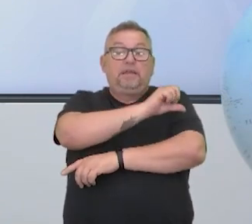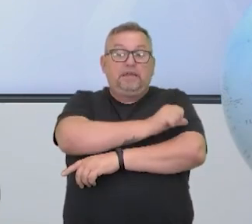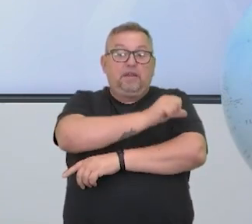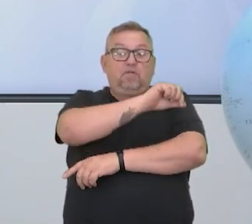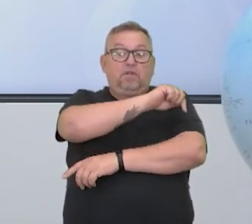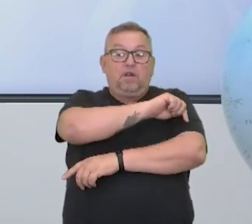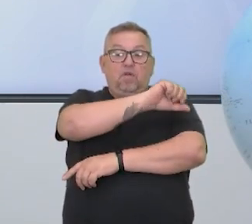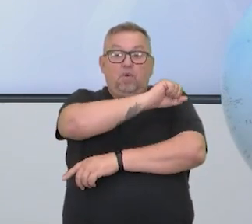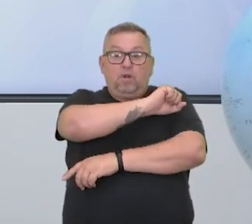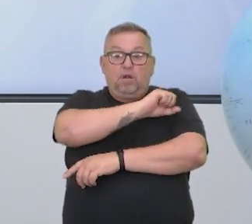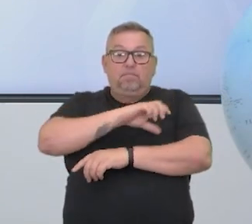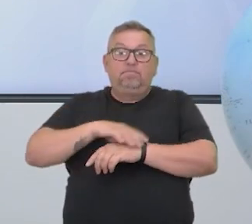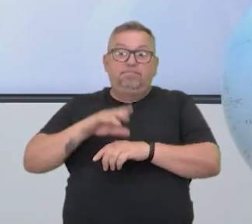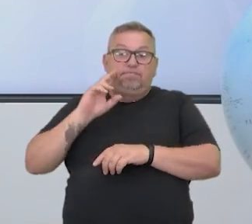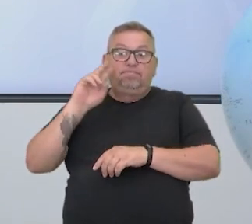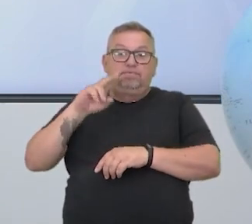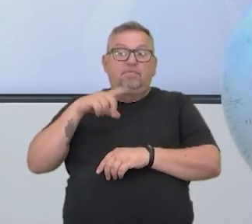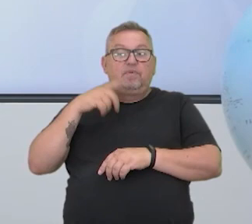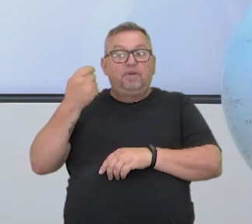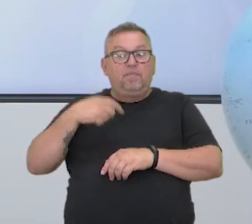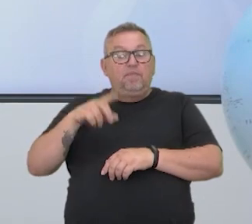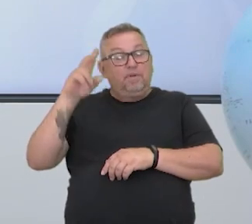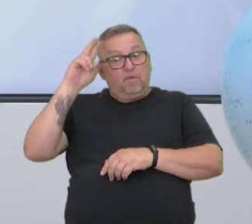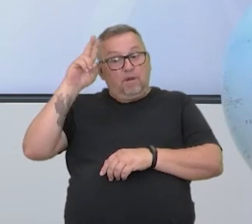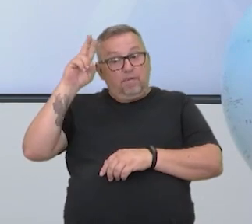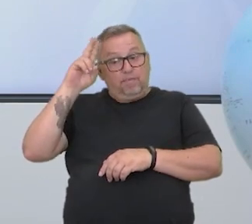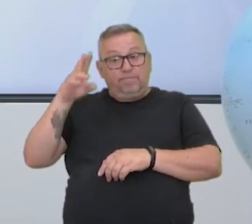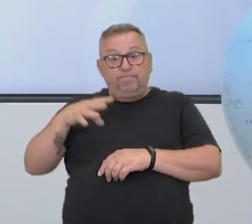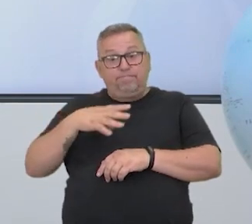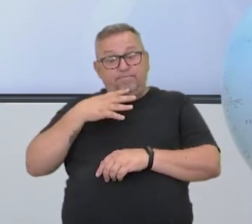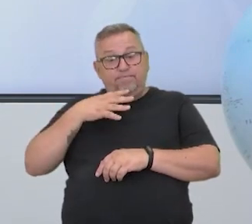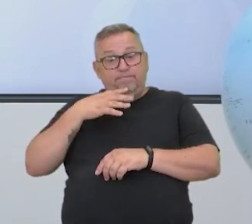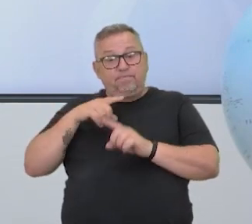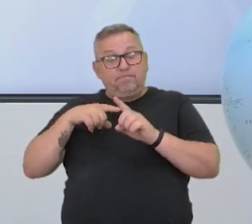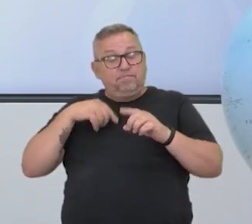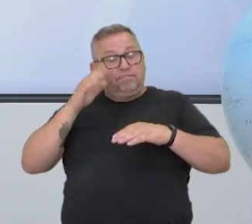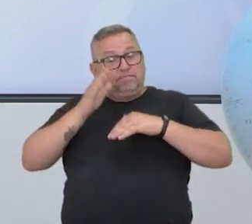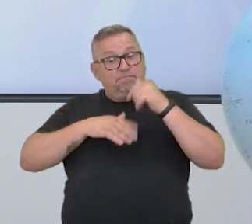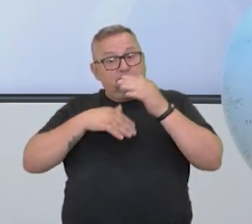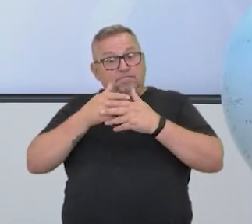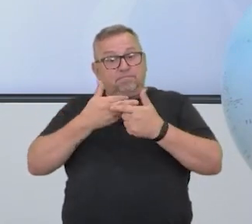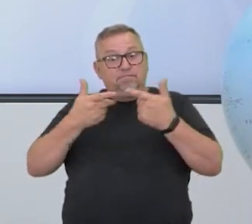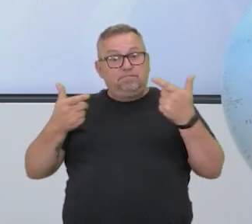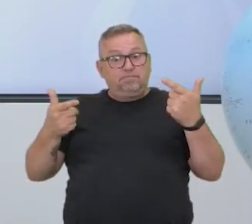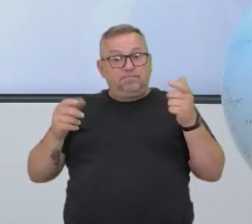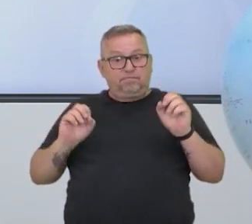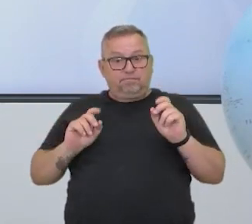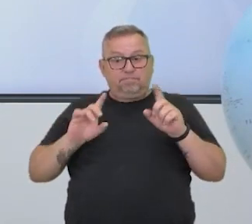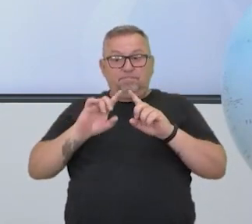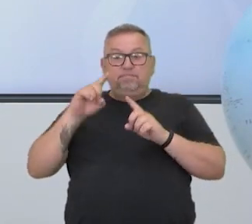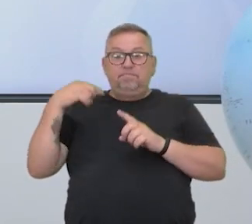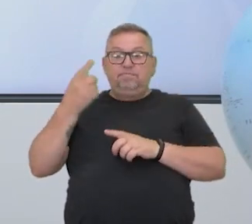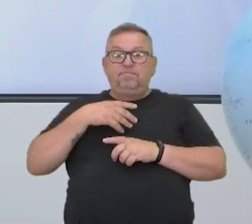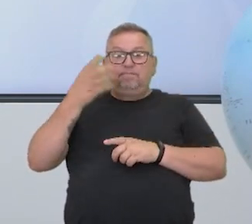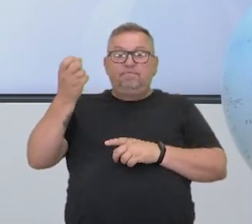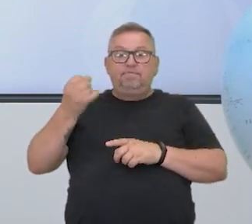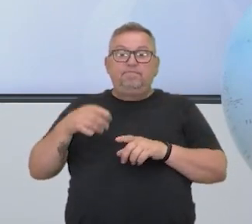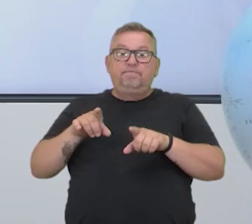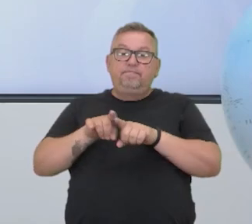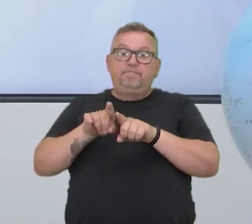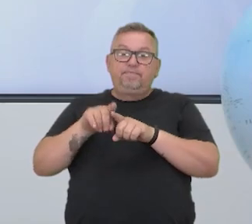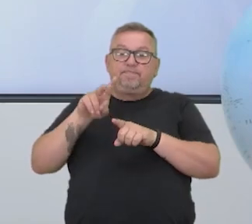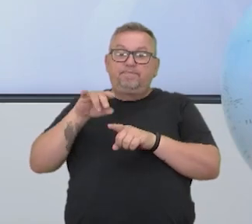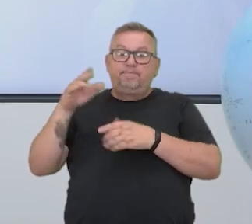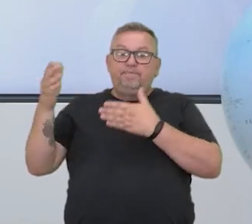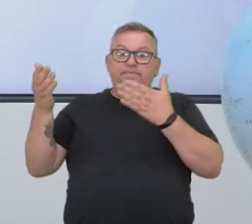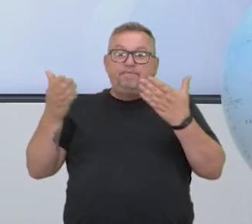a parte de geografia física que vocês precisam retomar esse conhecimento para pôr em prática algumas ações que a gente vai falar. E aí a gente vai